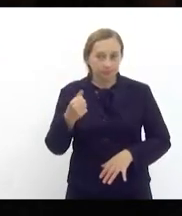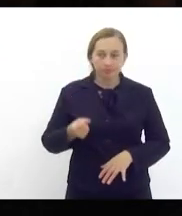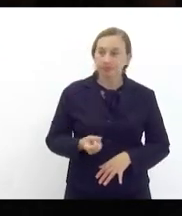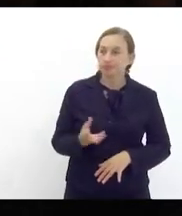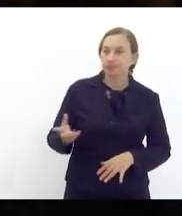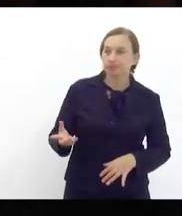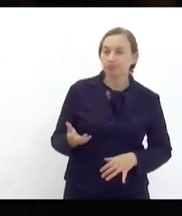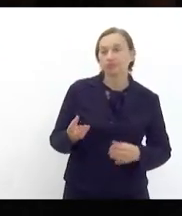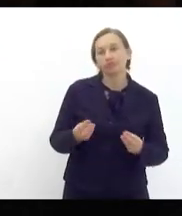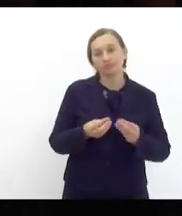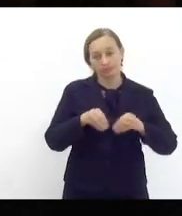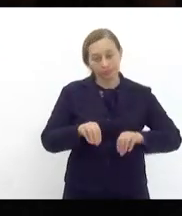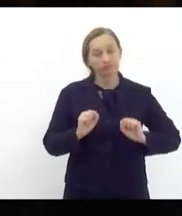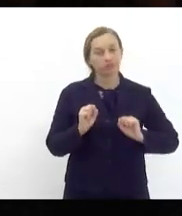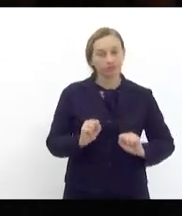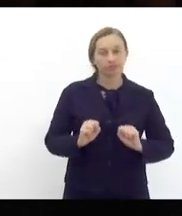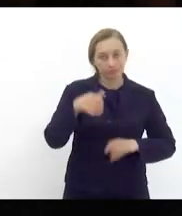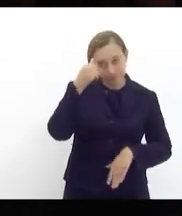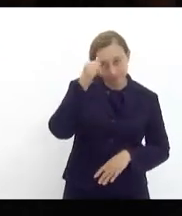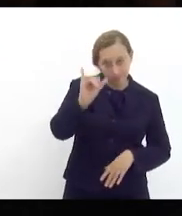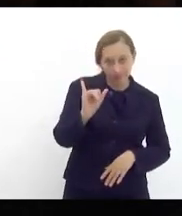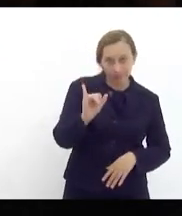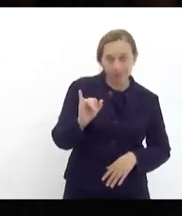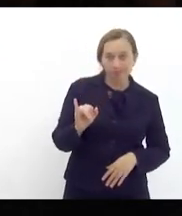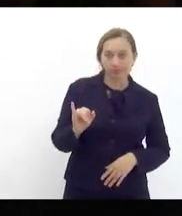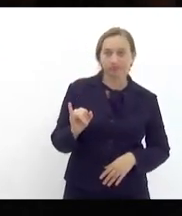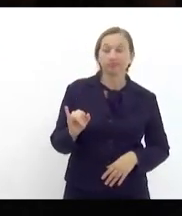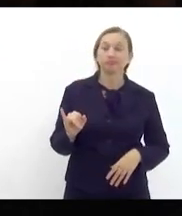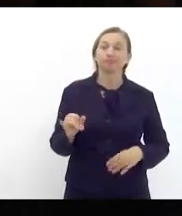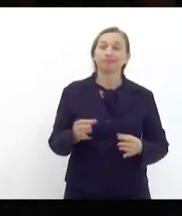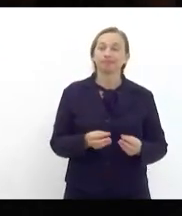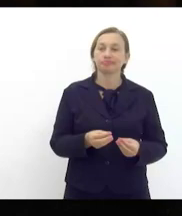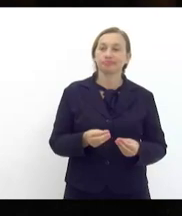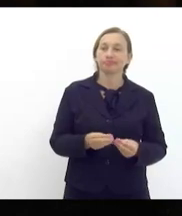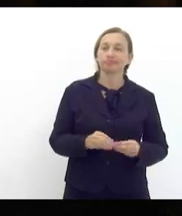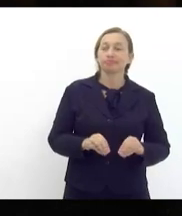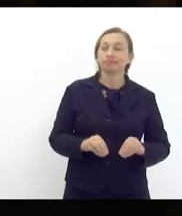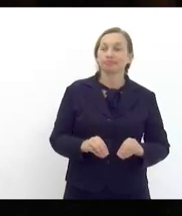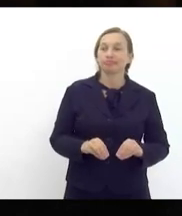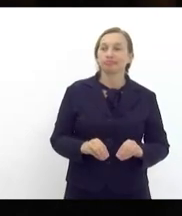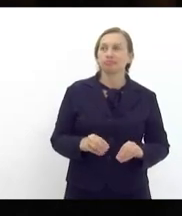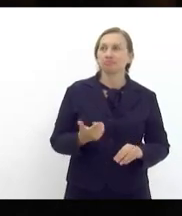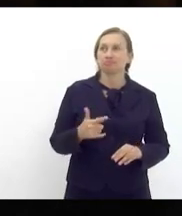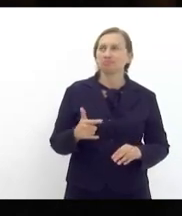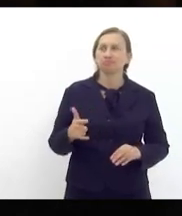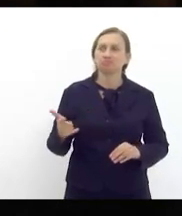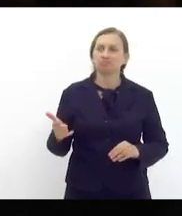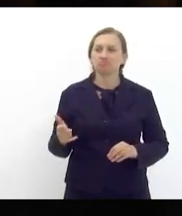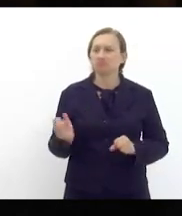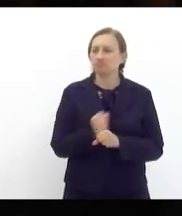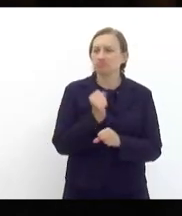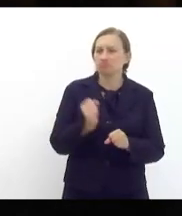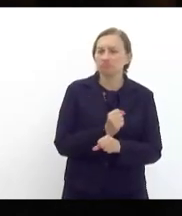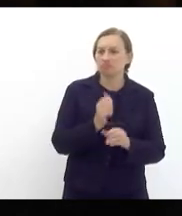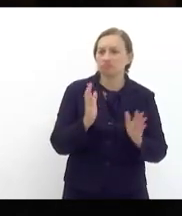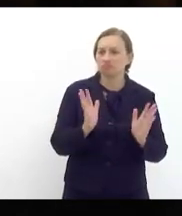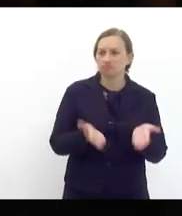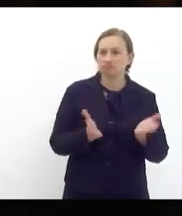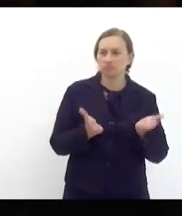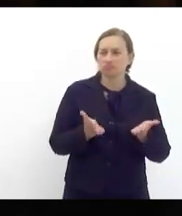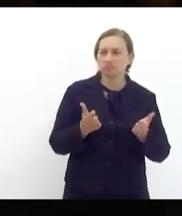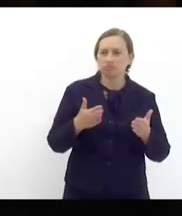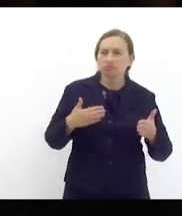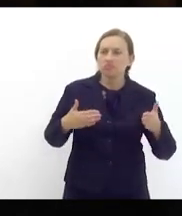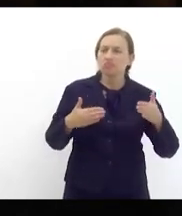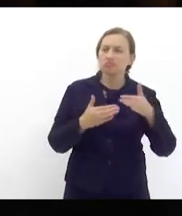tragédias poderiam ser evitadas. São tragédias também previsíveis. Não há nenhuma obra hoje de contenção